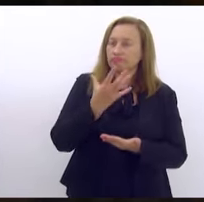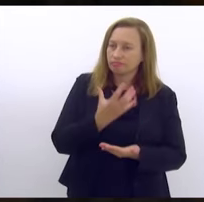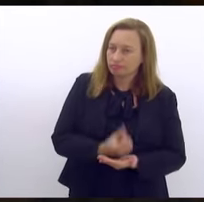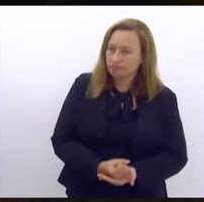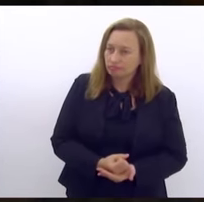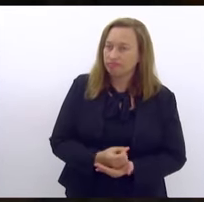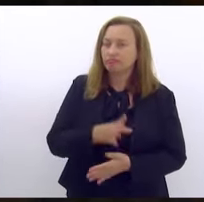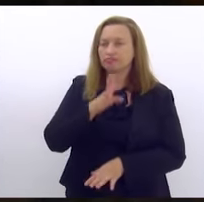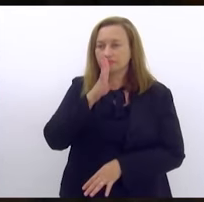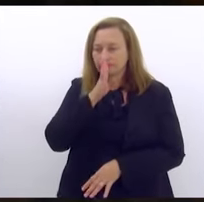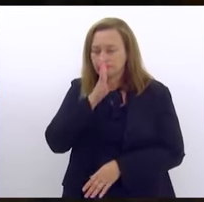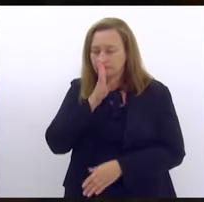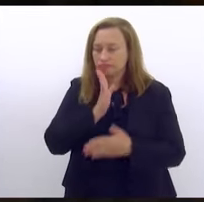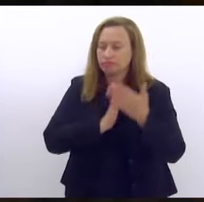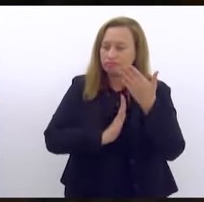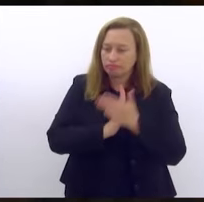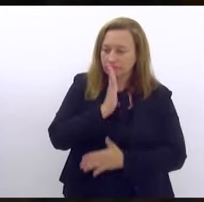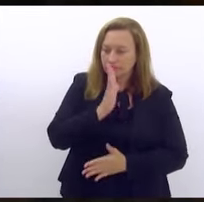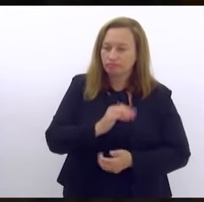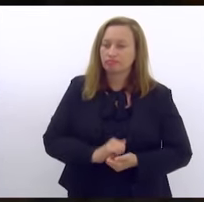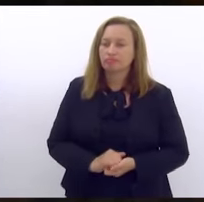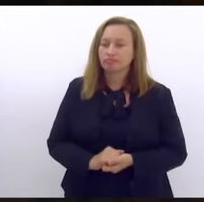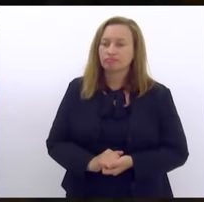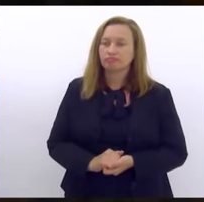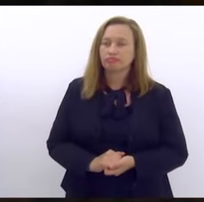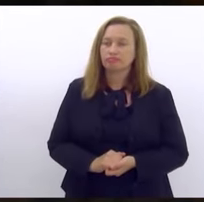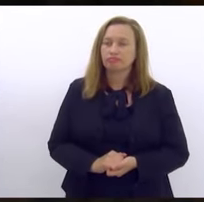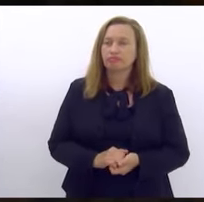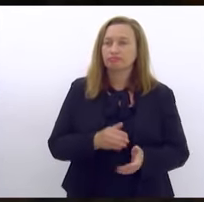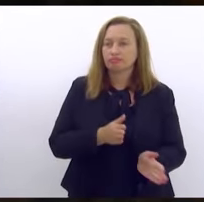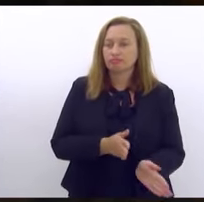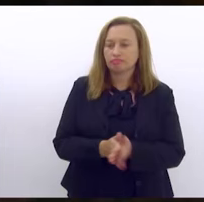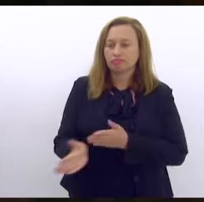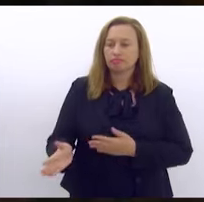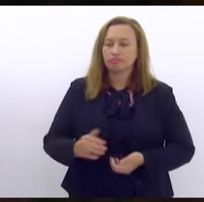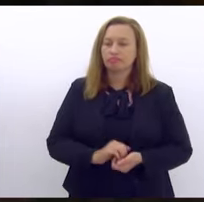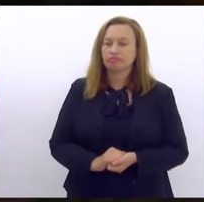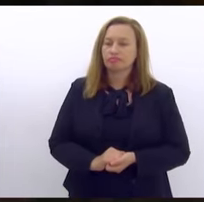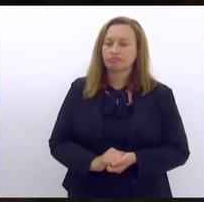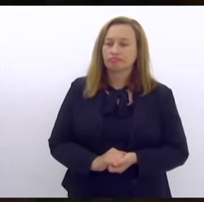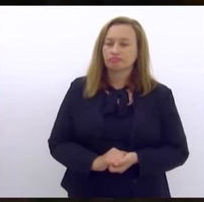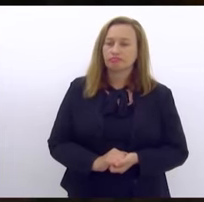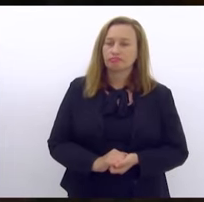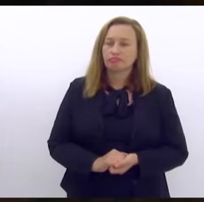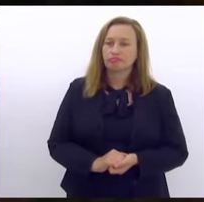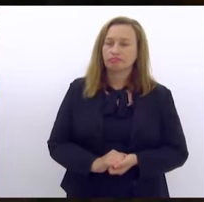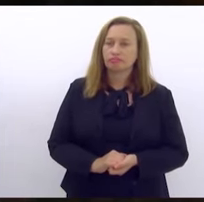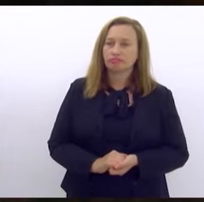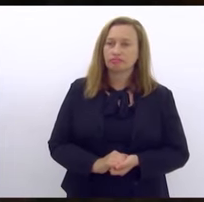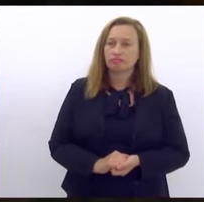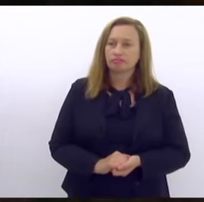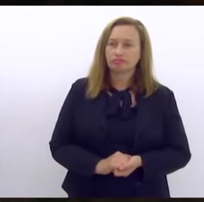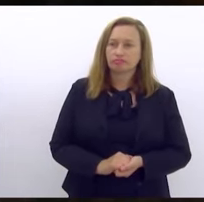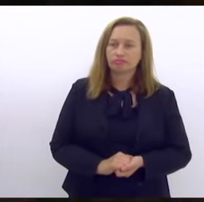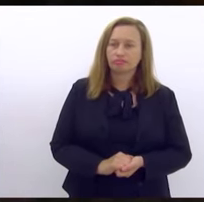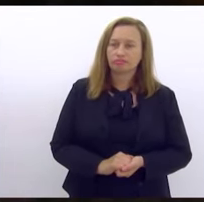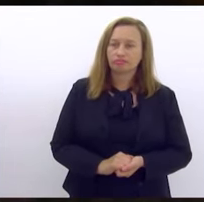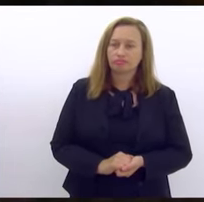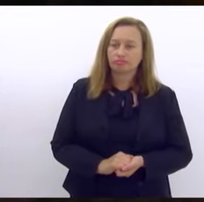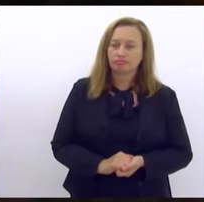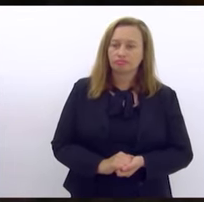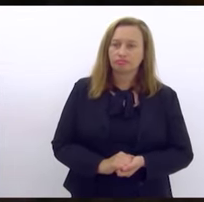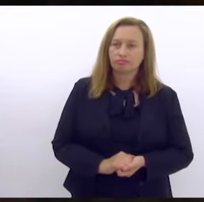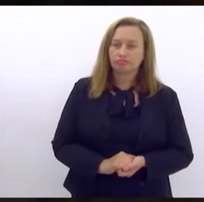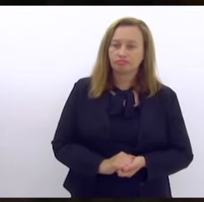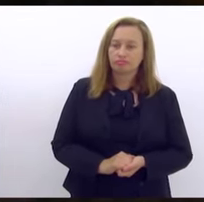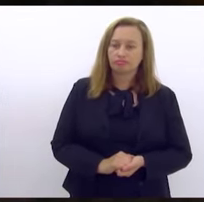aprovam, permaneçam como estão, aprovado. Vai à publicação. Pergunta ao plenário se vocês